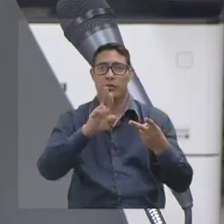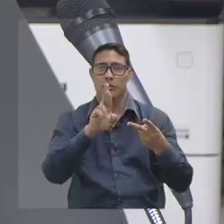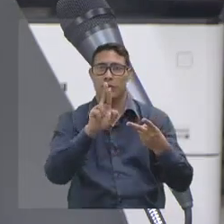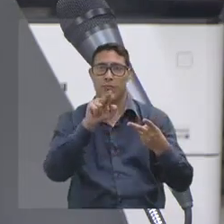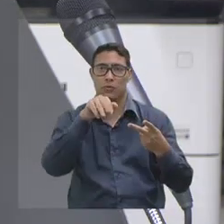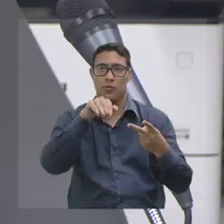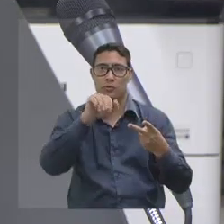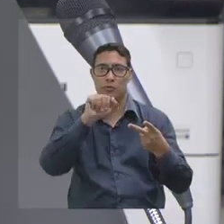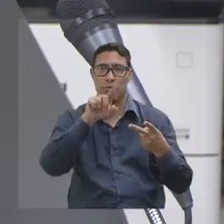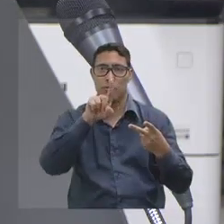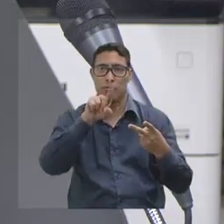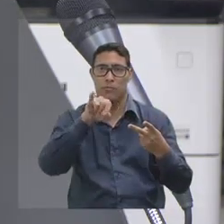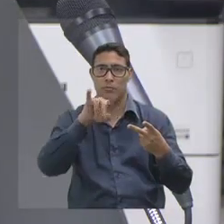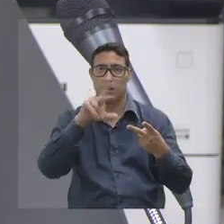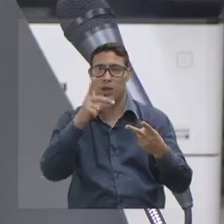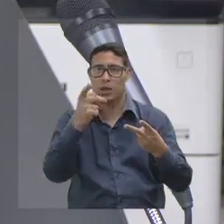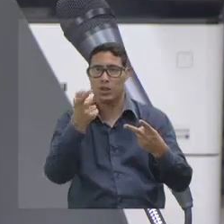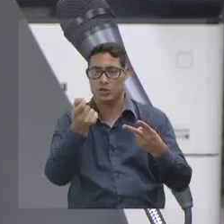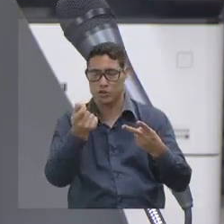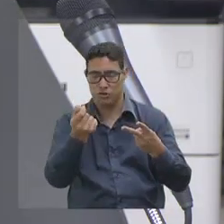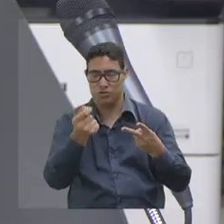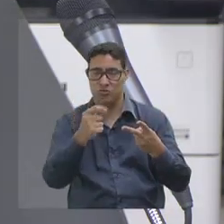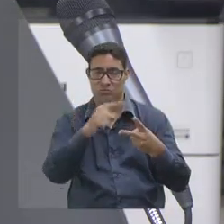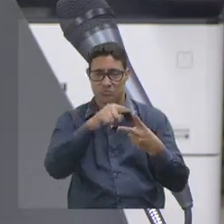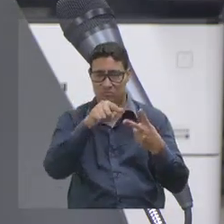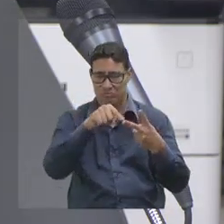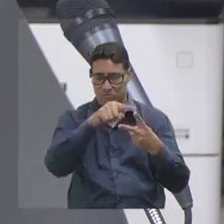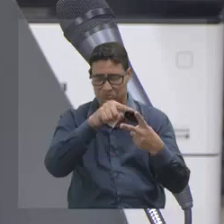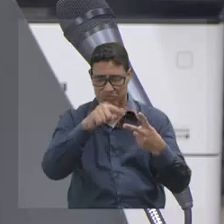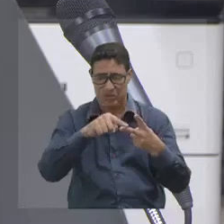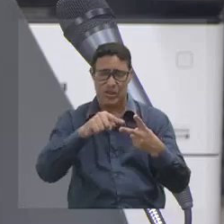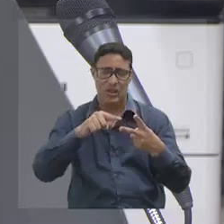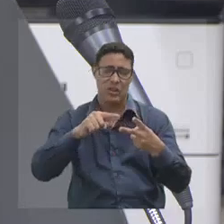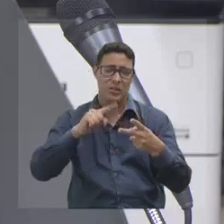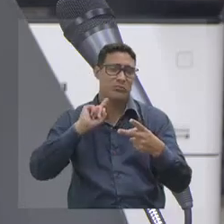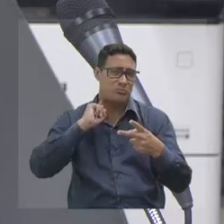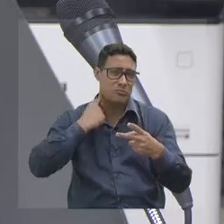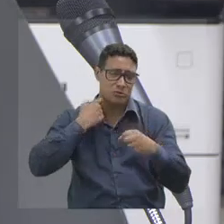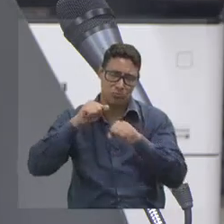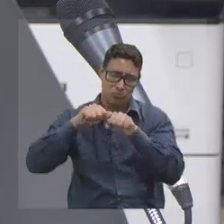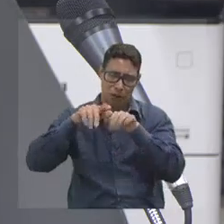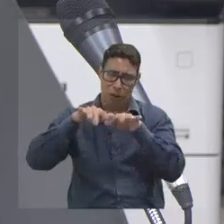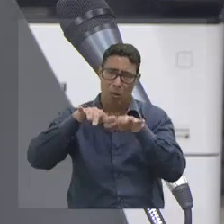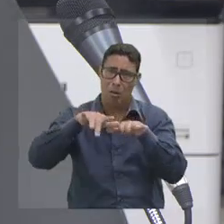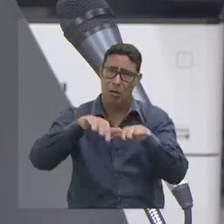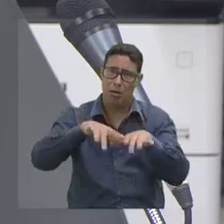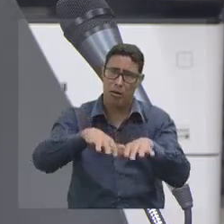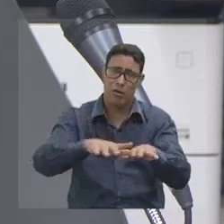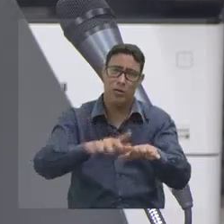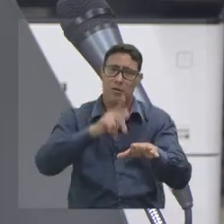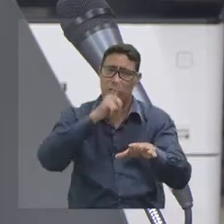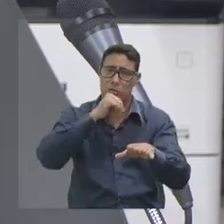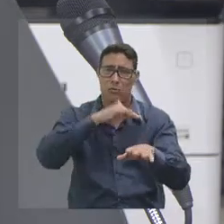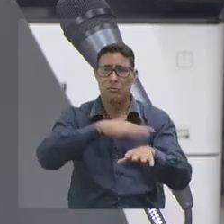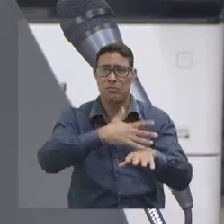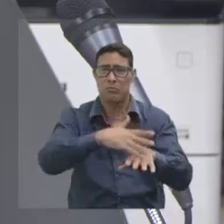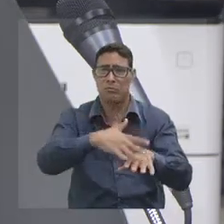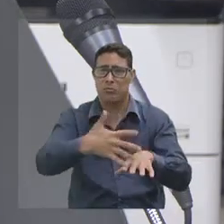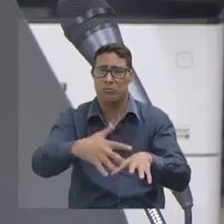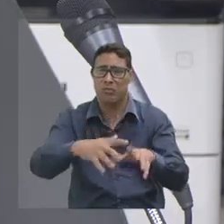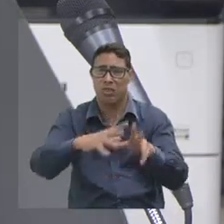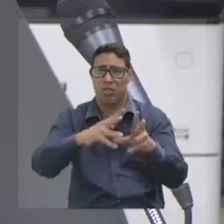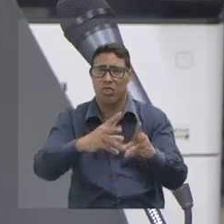maior agressão ambiental devido o tamanho do Rio o negócio assim assustador